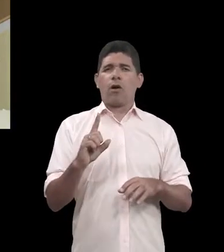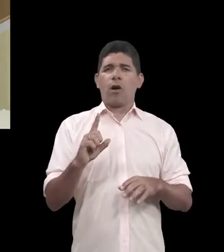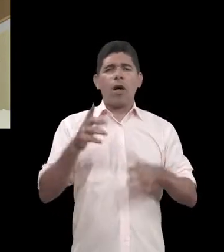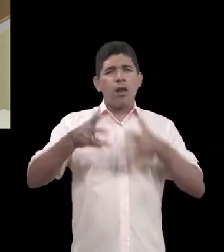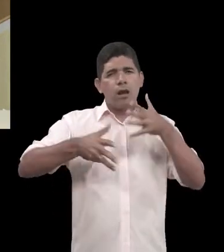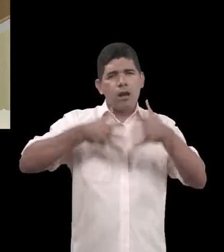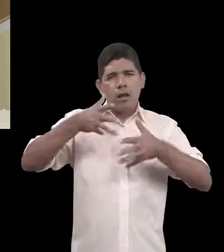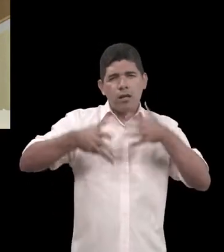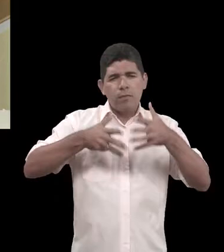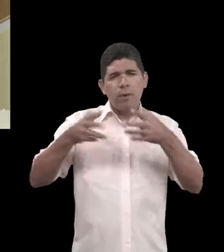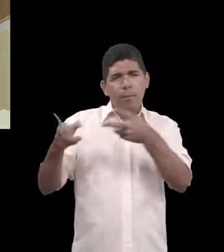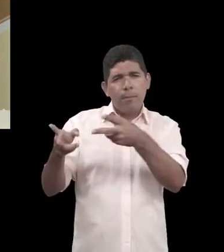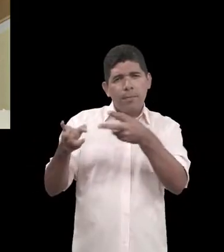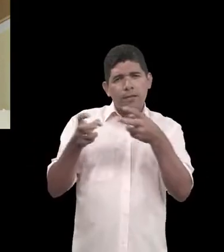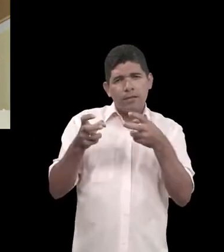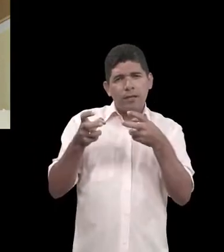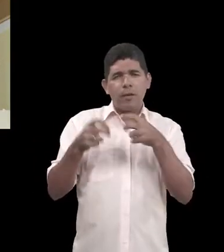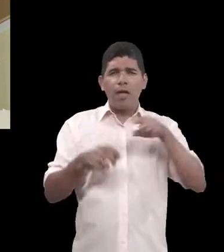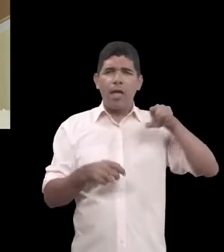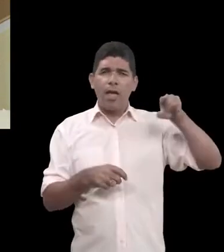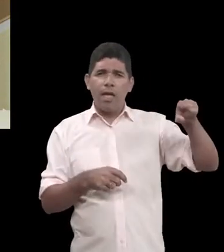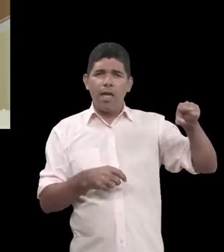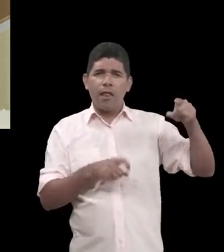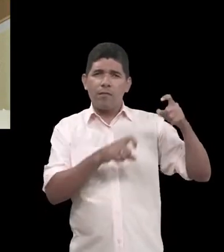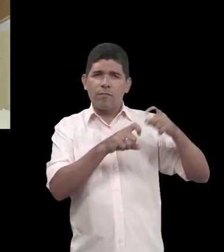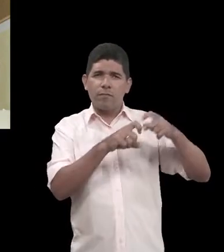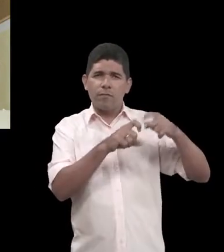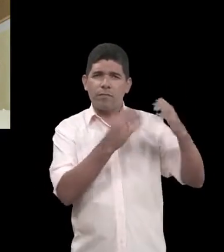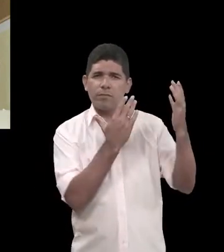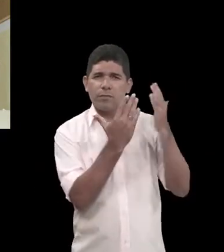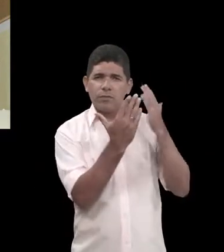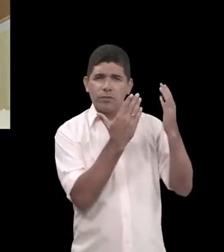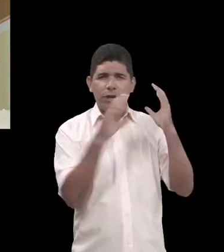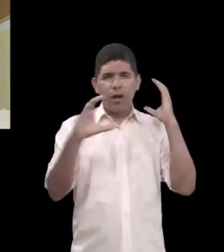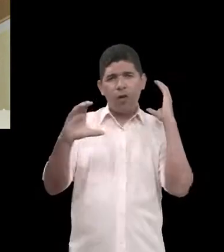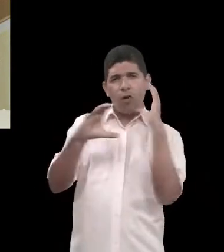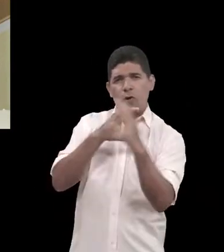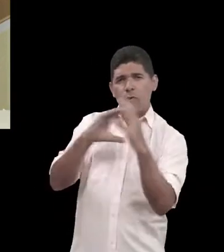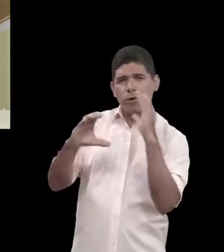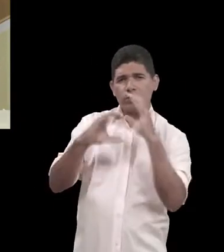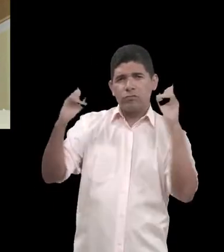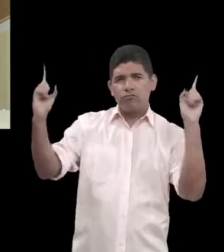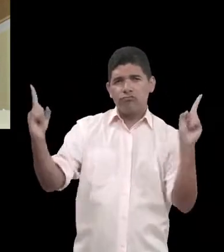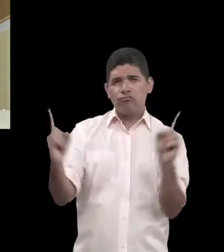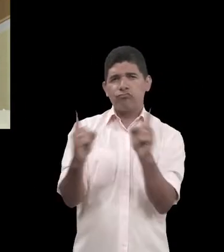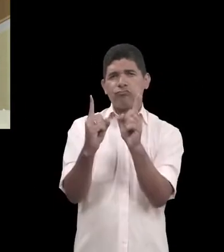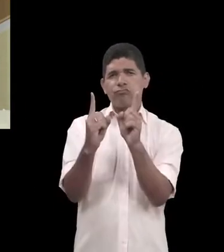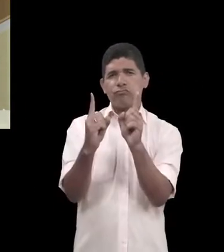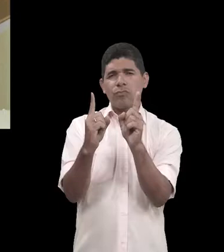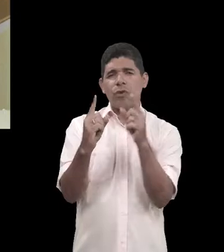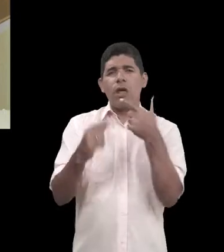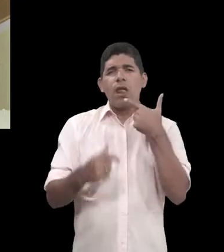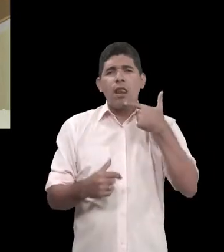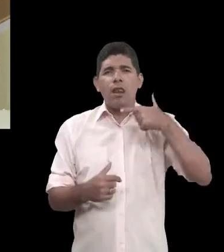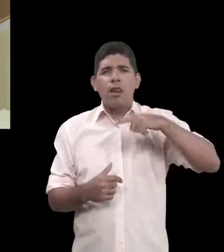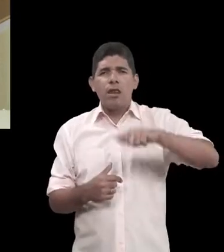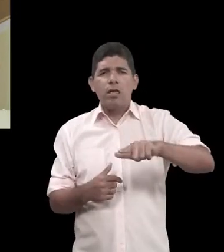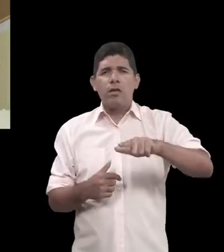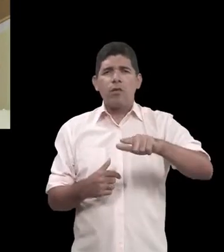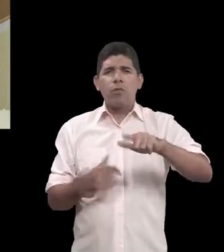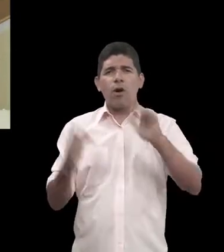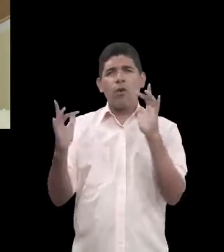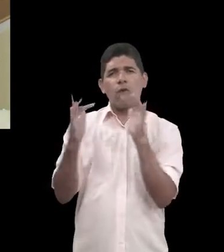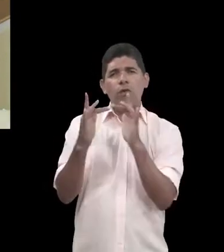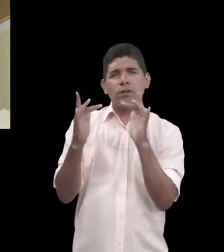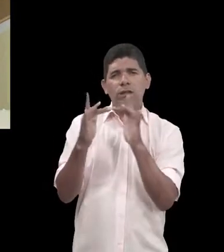o profissional da psicologia vai se comunicar com uma pessoa surda? Fazendo uso de que língua? Qual é a língua desse usuário, desse sujeito que chega até o